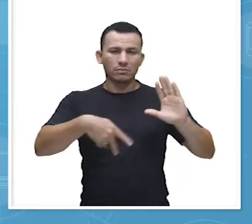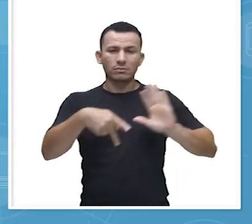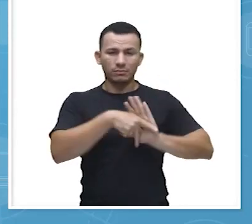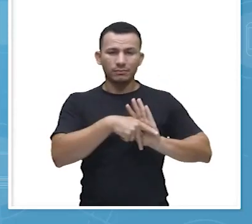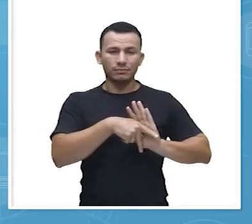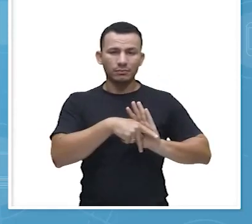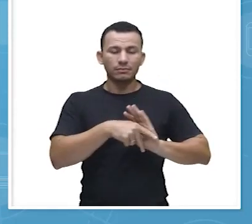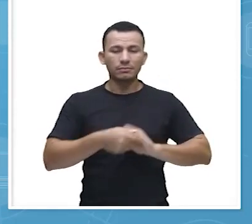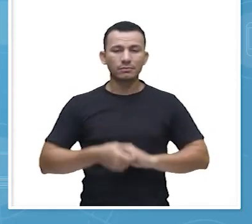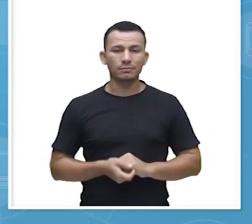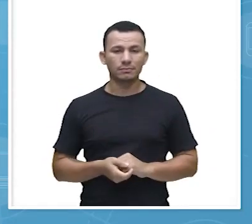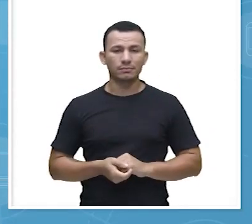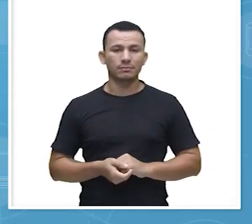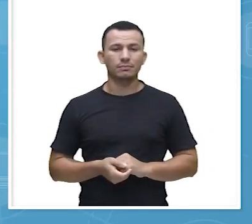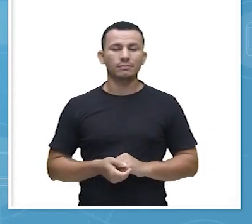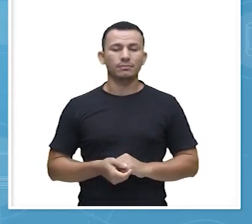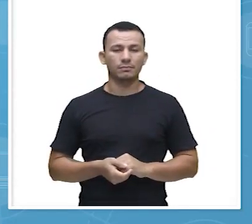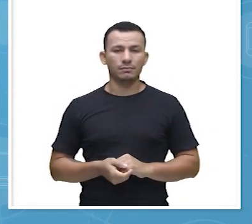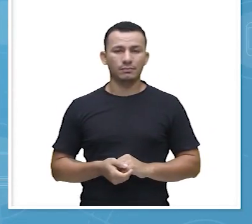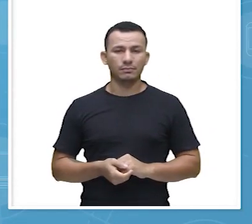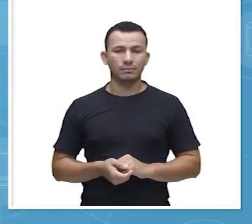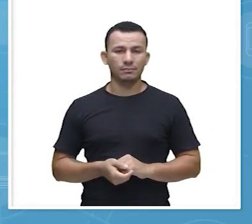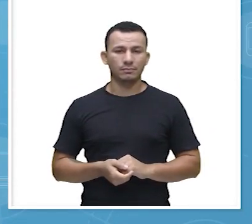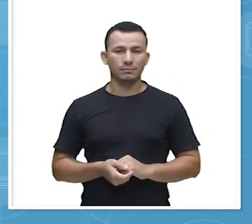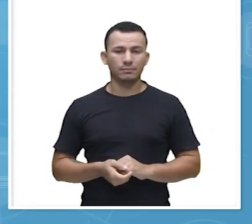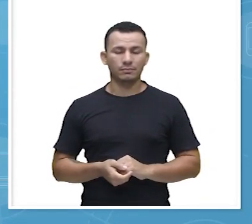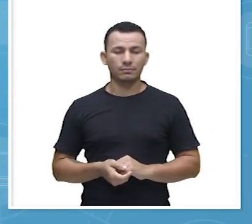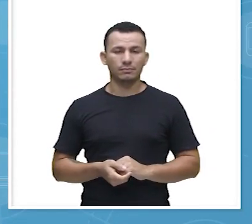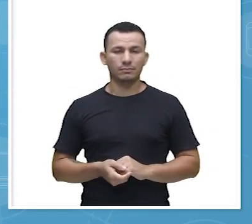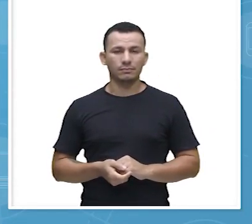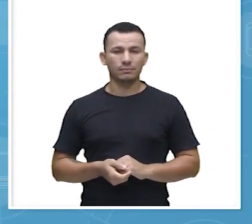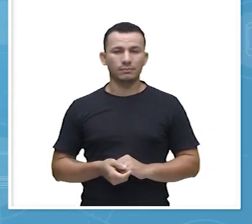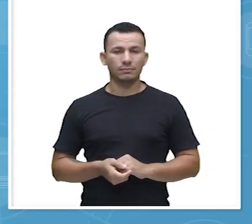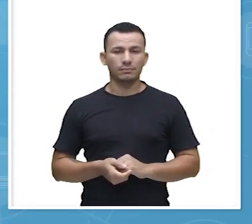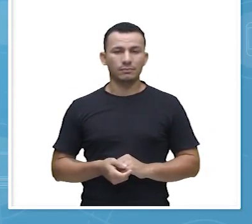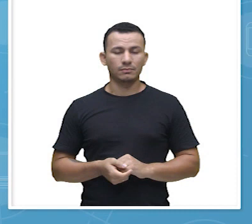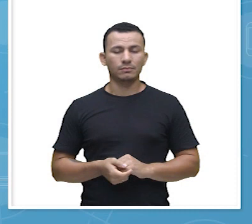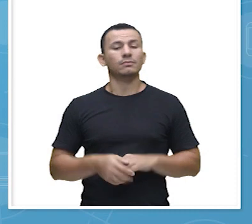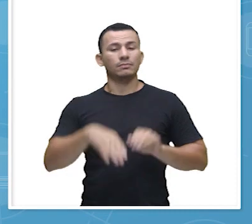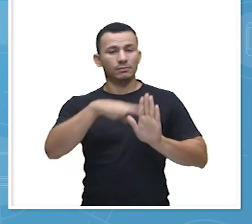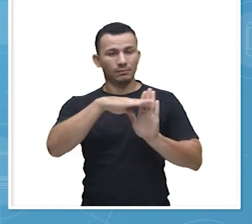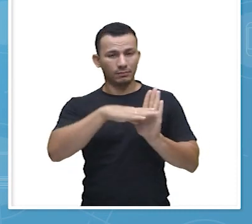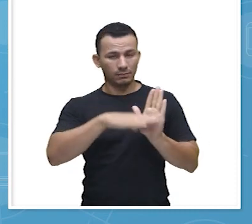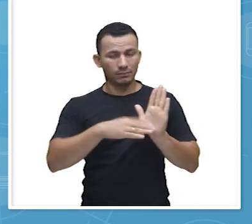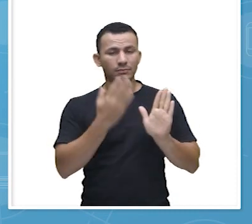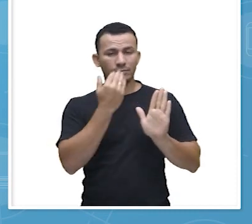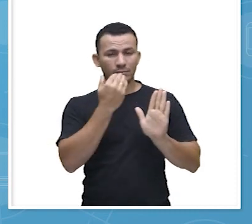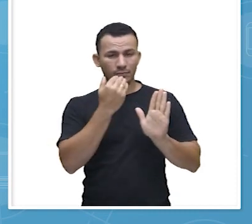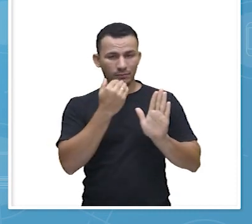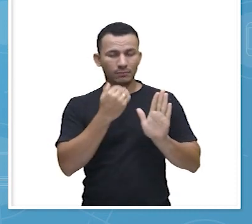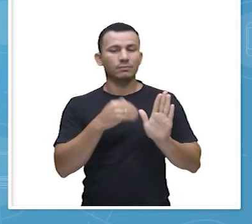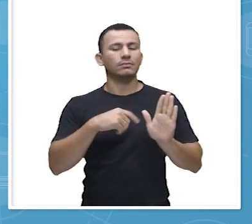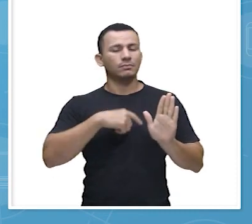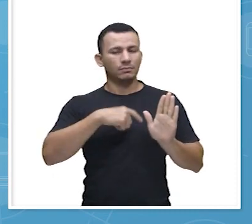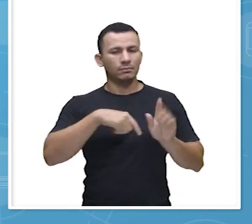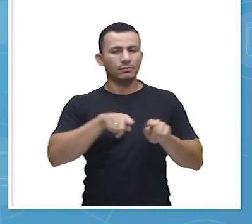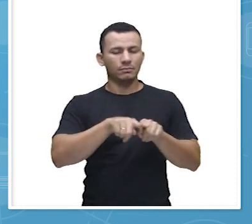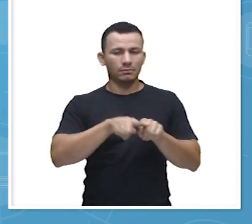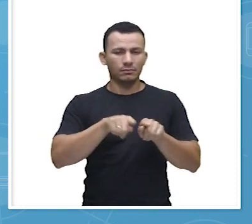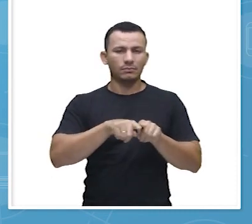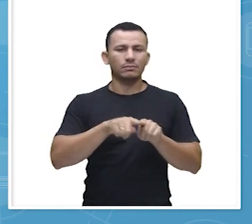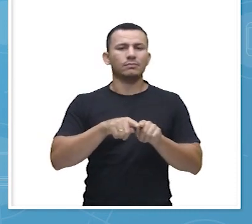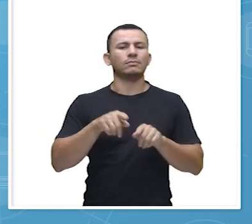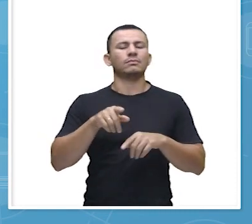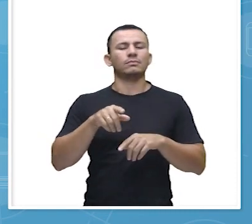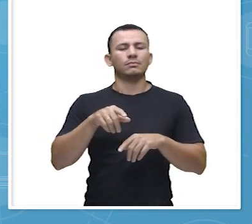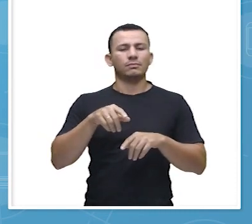apresenta para nós a nossa pergunta aqui. As receitas culinárias são gêneros textuais que instruem pessoas a fazerem